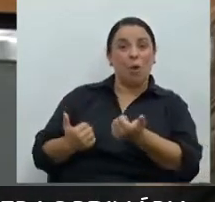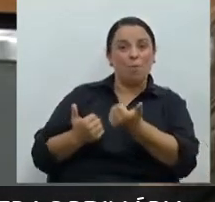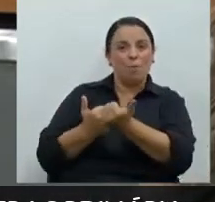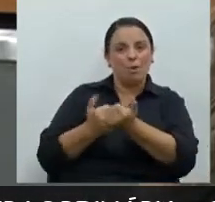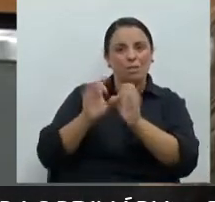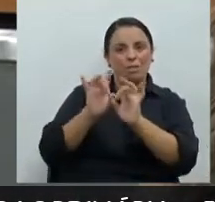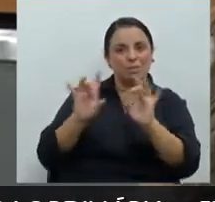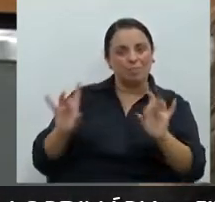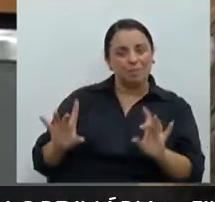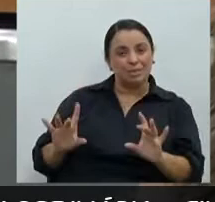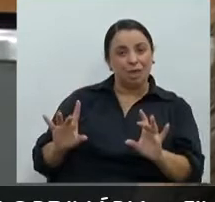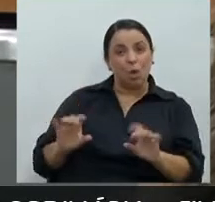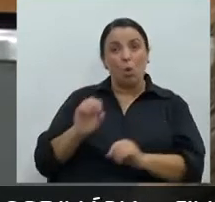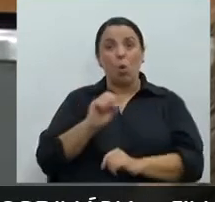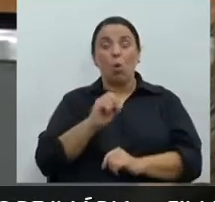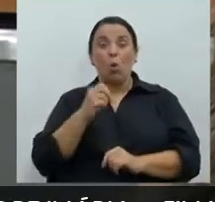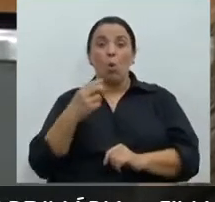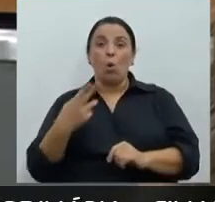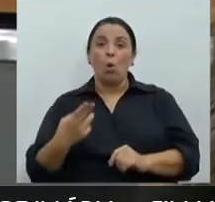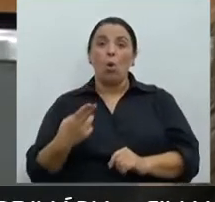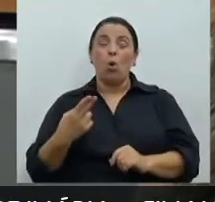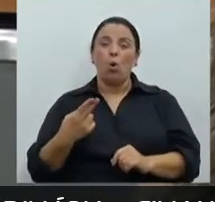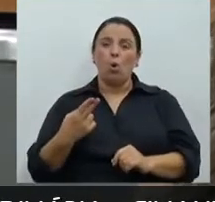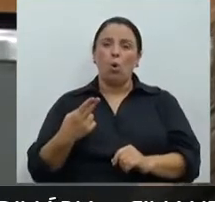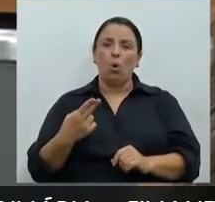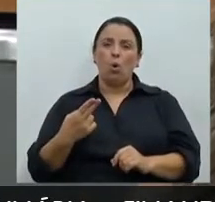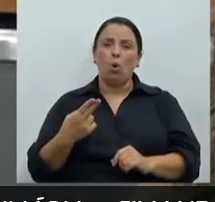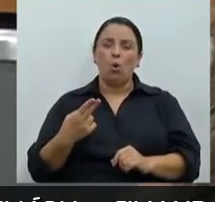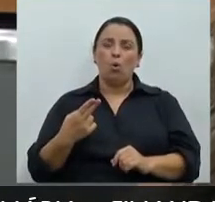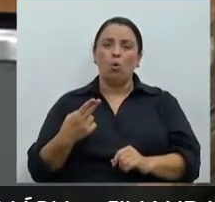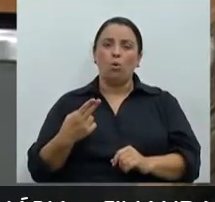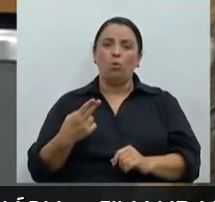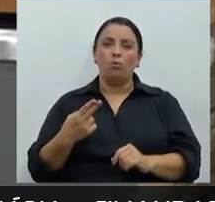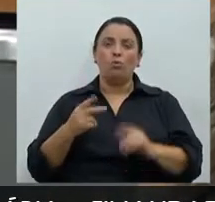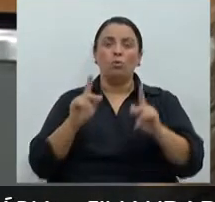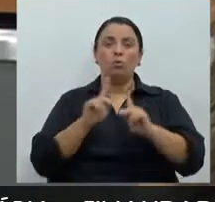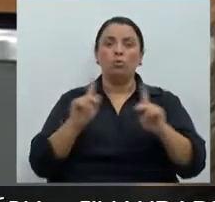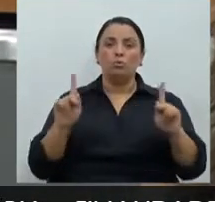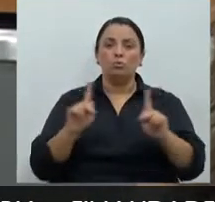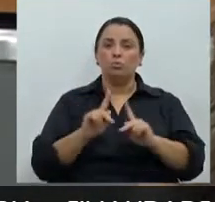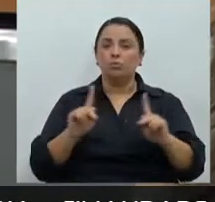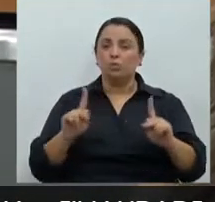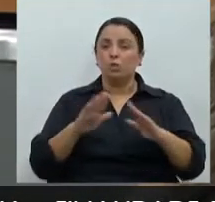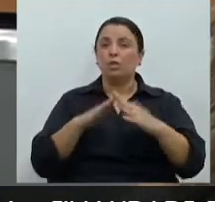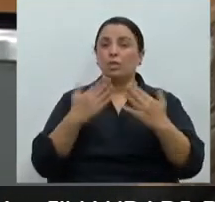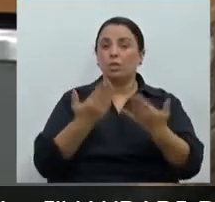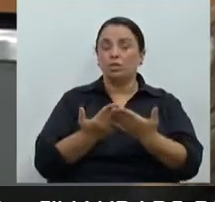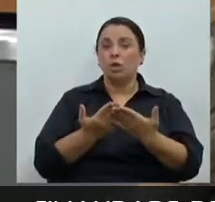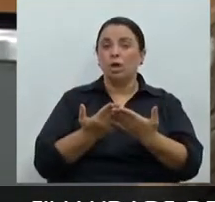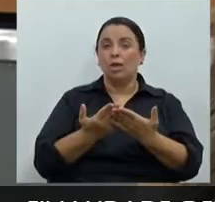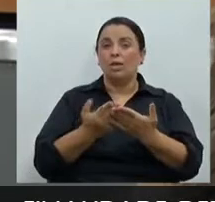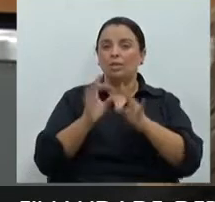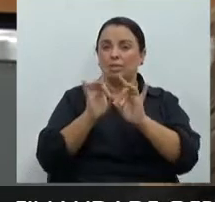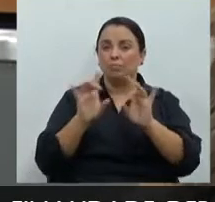mesmo instruir os professores das referidas escolas para poder